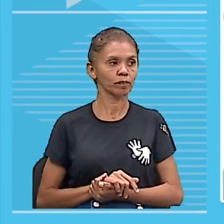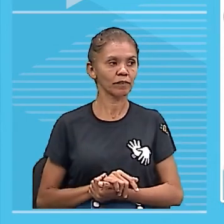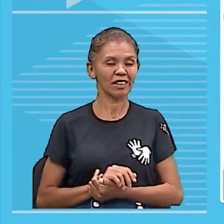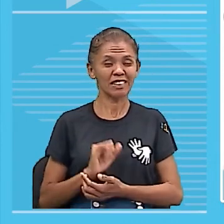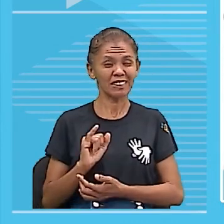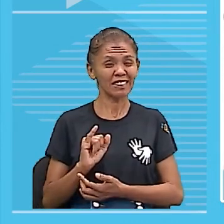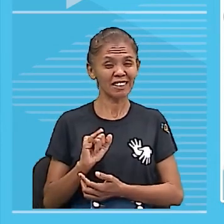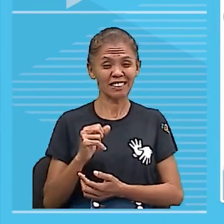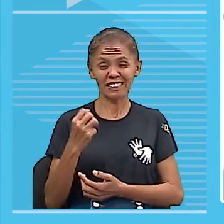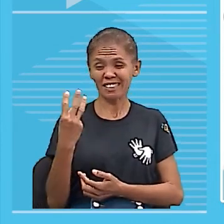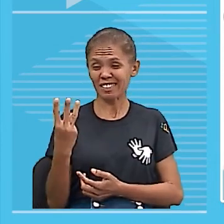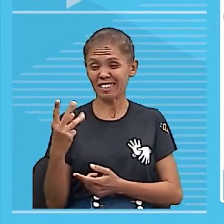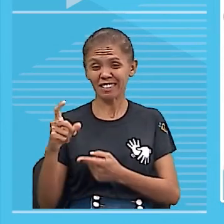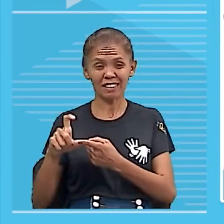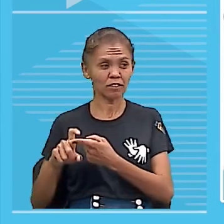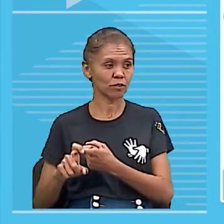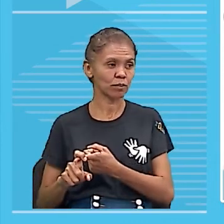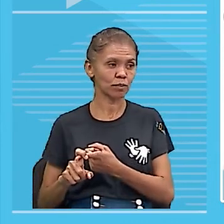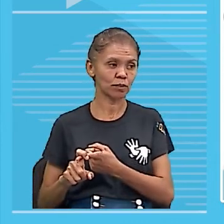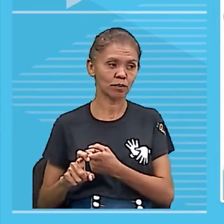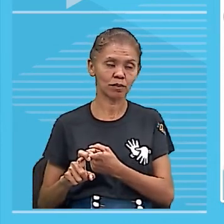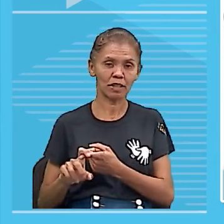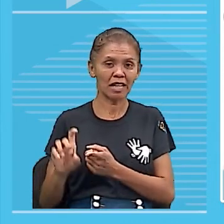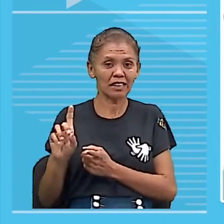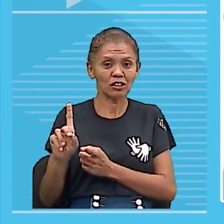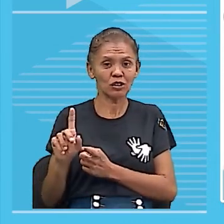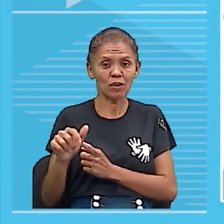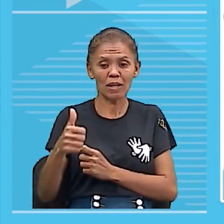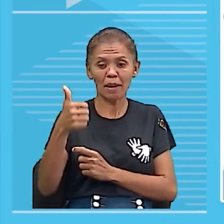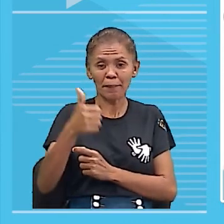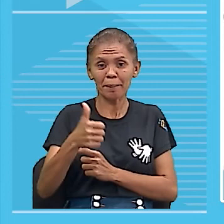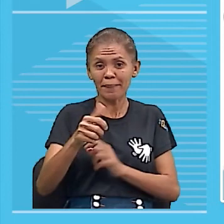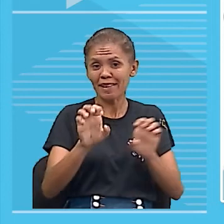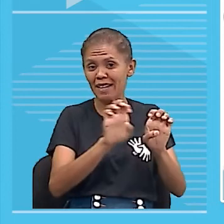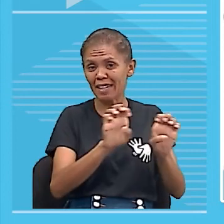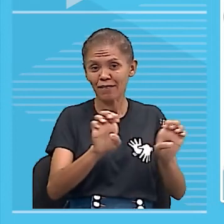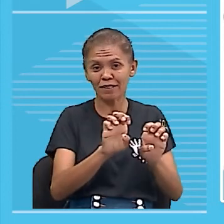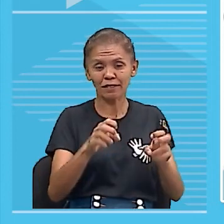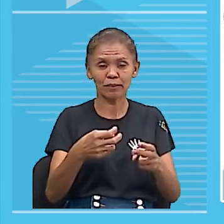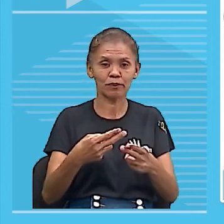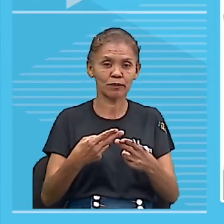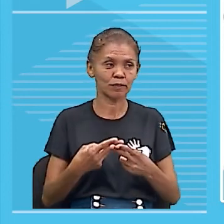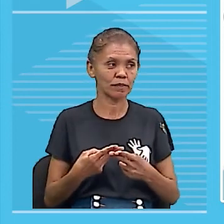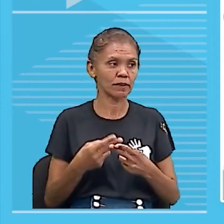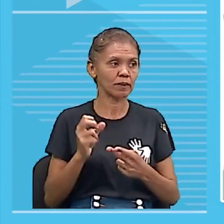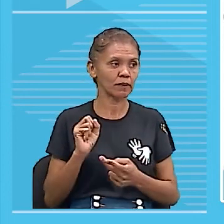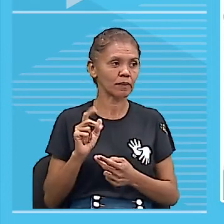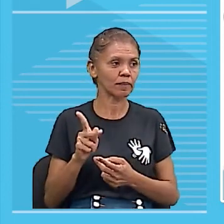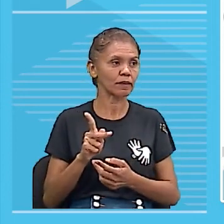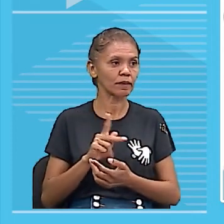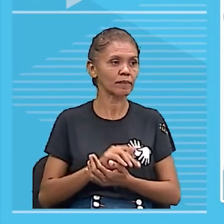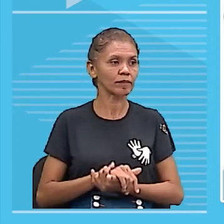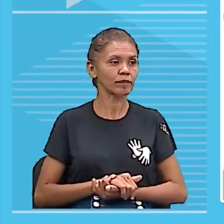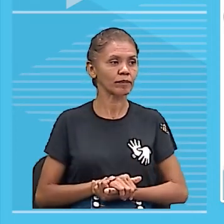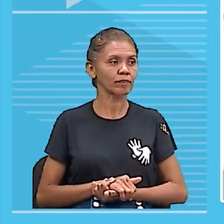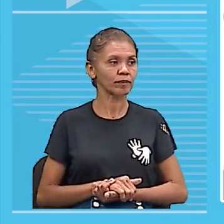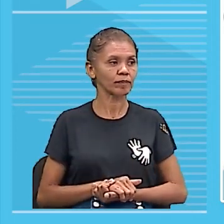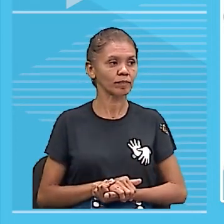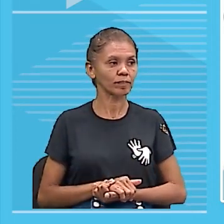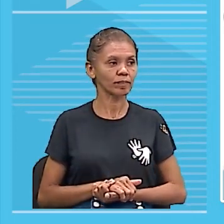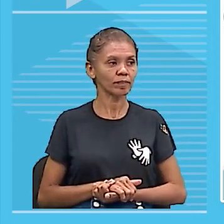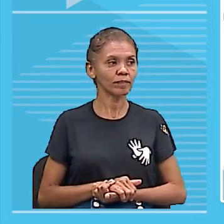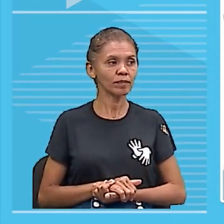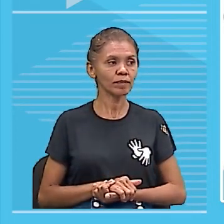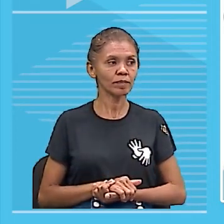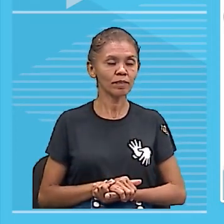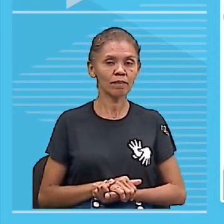tenho de três para frente só dá para usar a de cima OK o professor tem